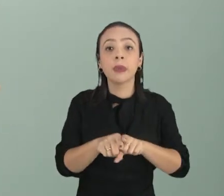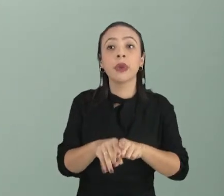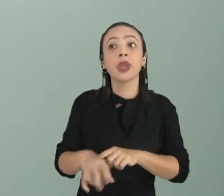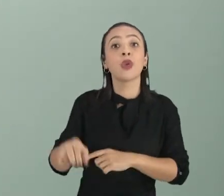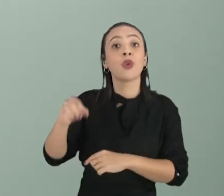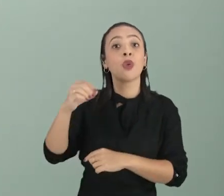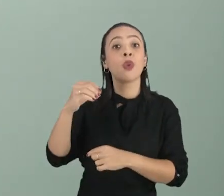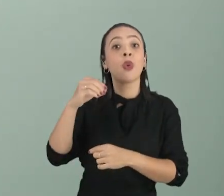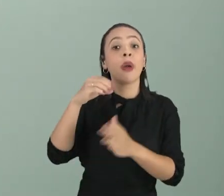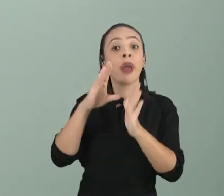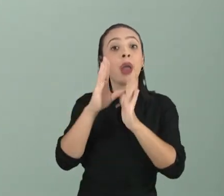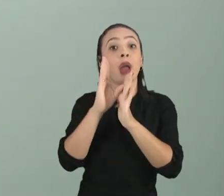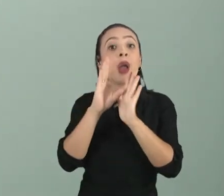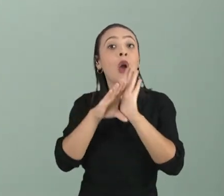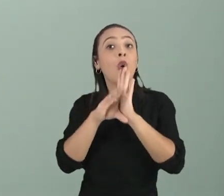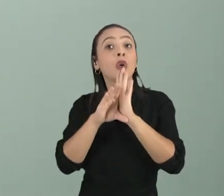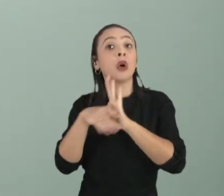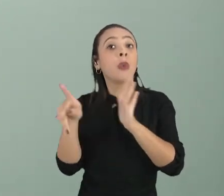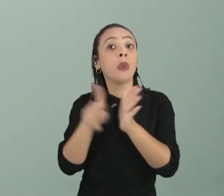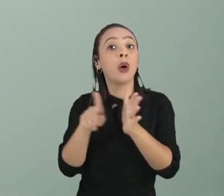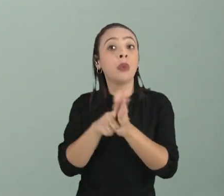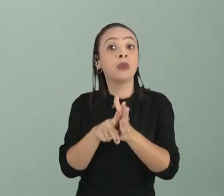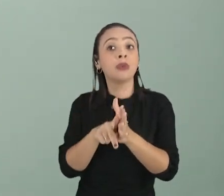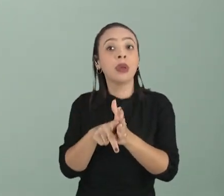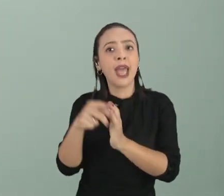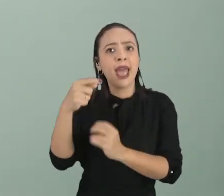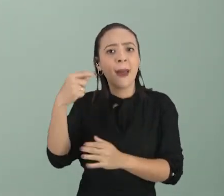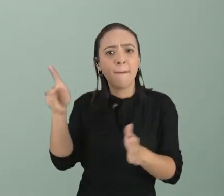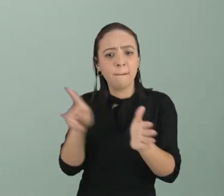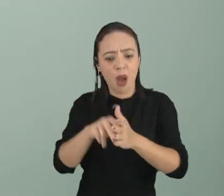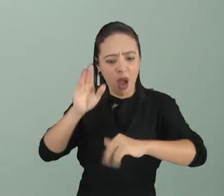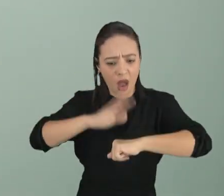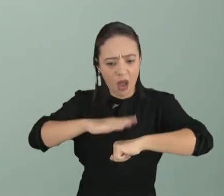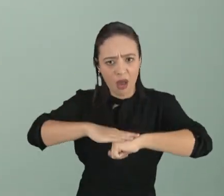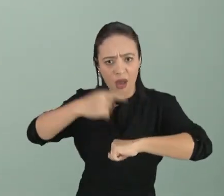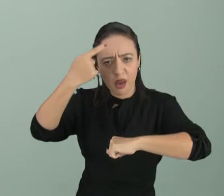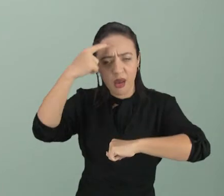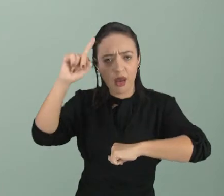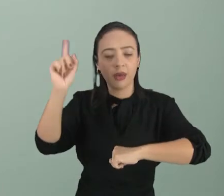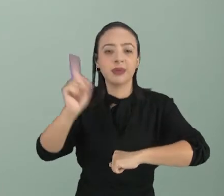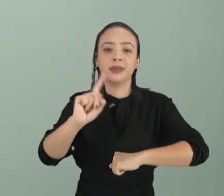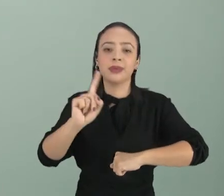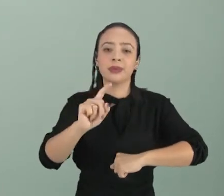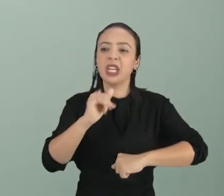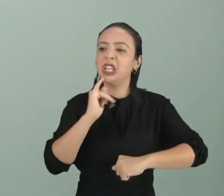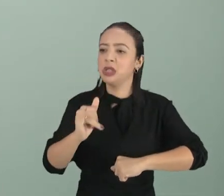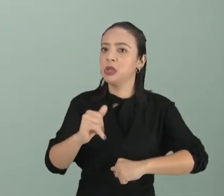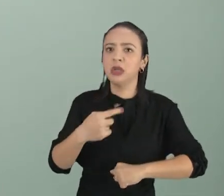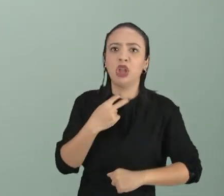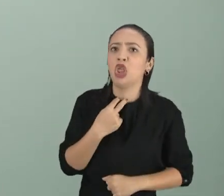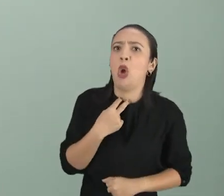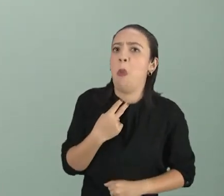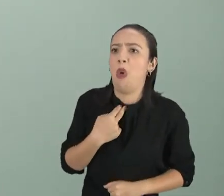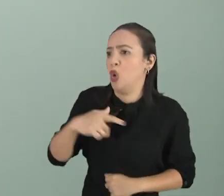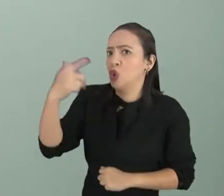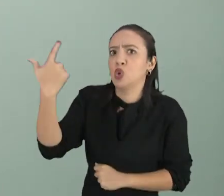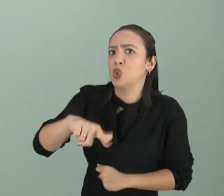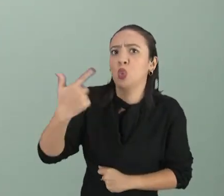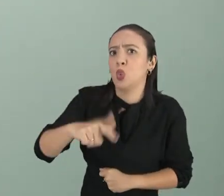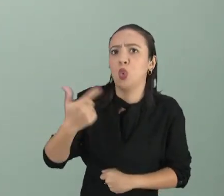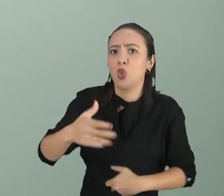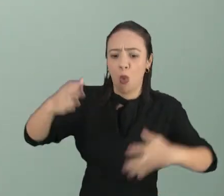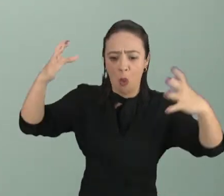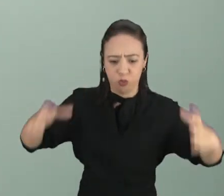conceitos aí, e esses conceitos foram formados por ele? Não. Esse conceito de ele falar que absurdo, não existe